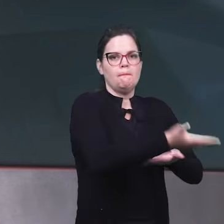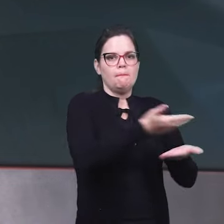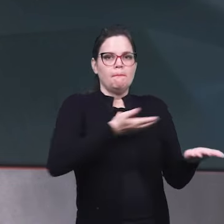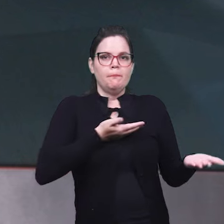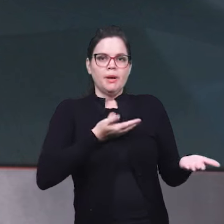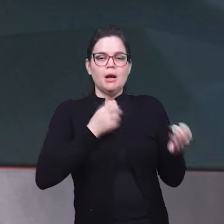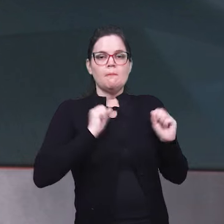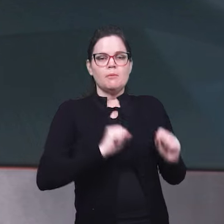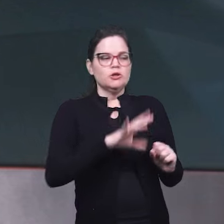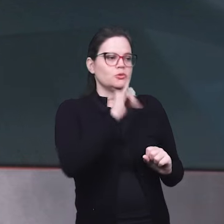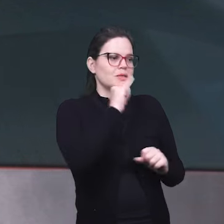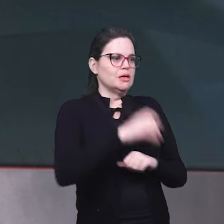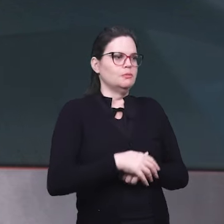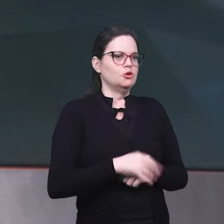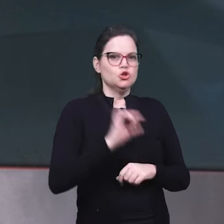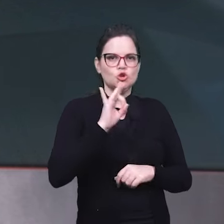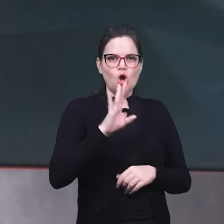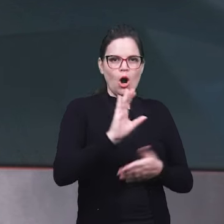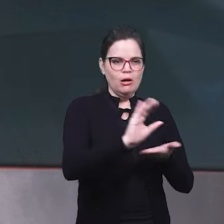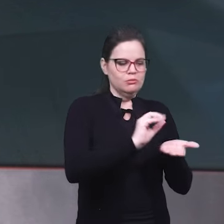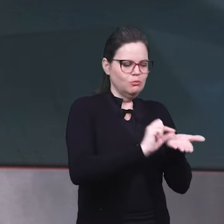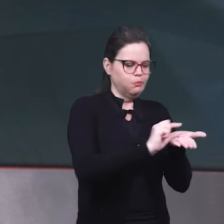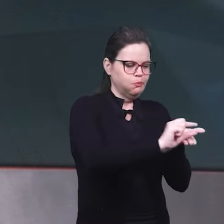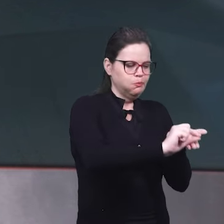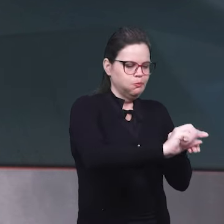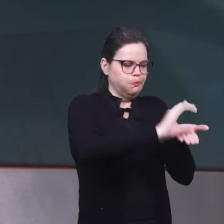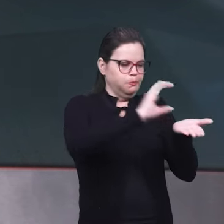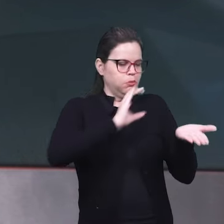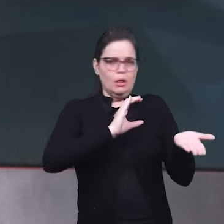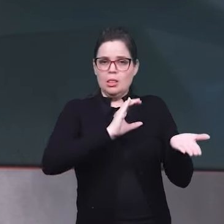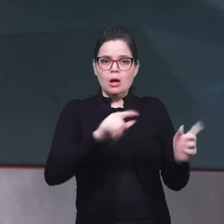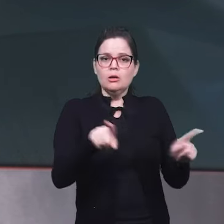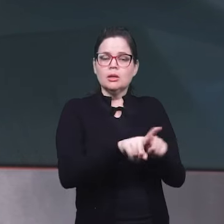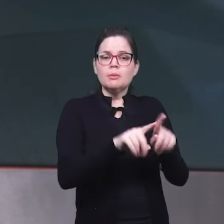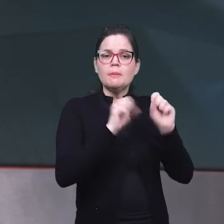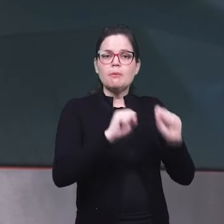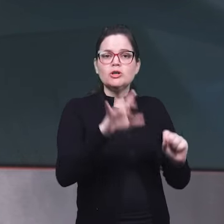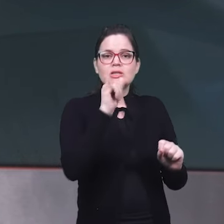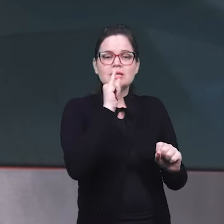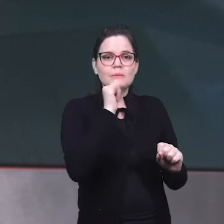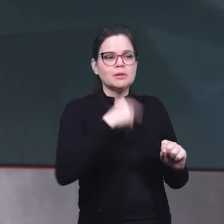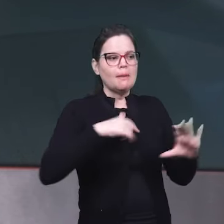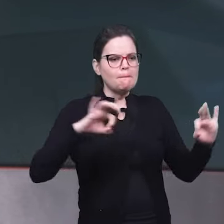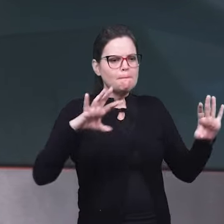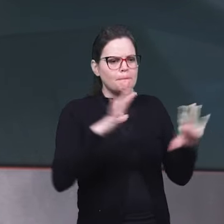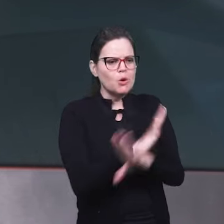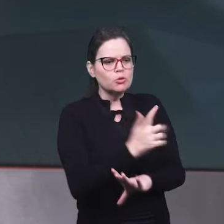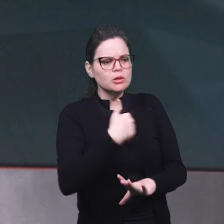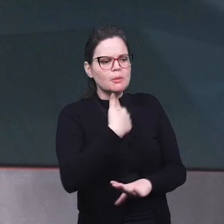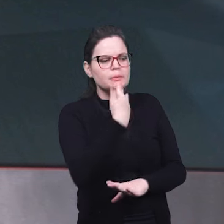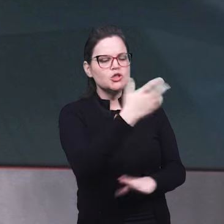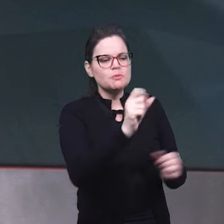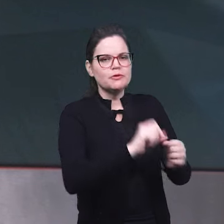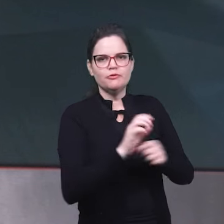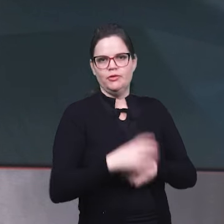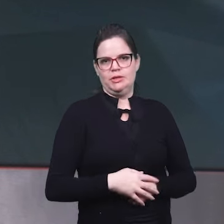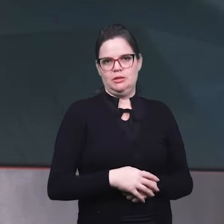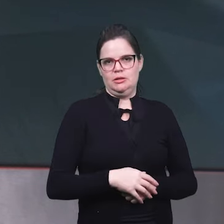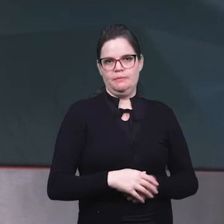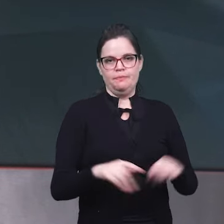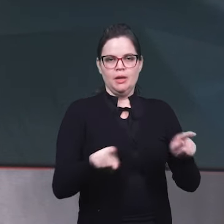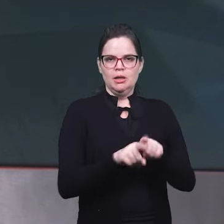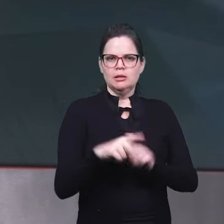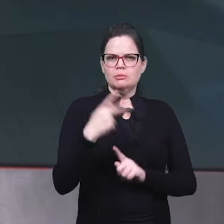pessoal, pode ser um retorno financeiro, comercial, né? Investiu no